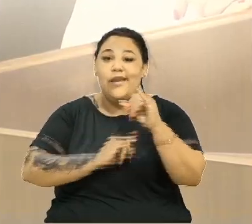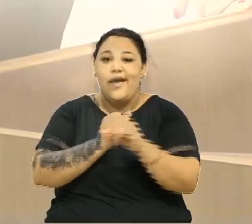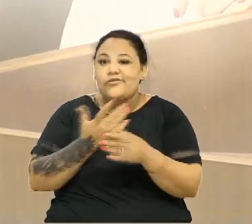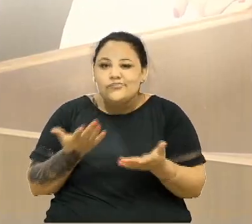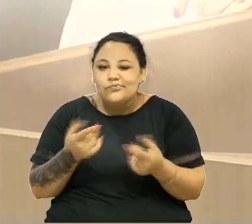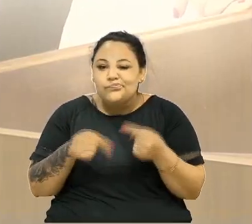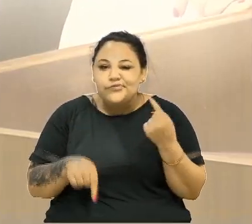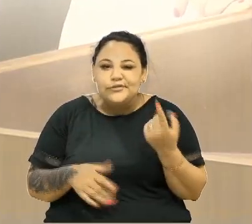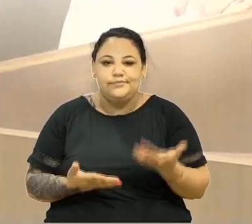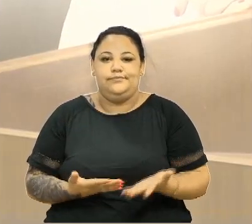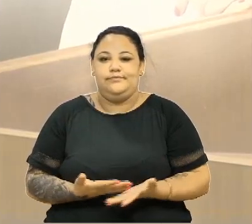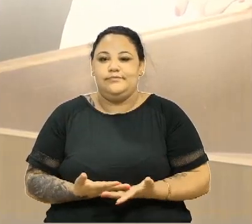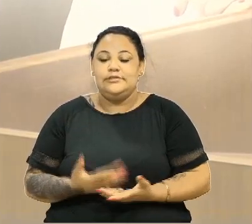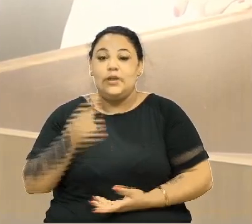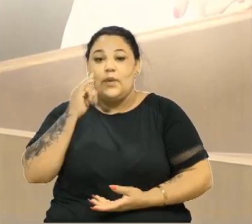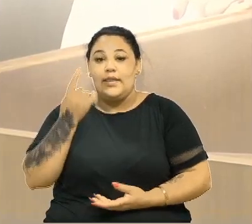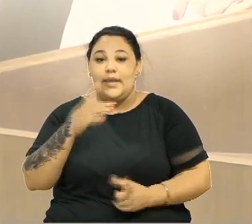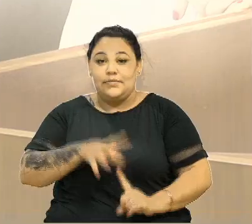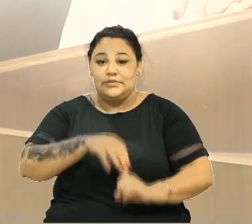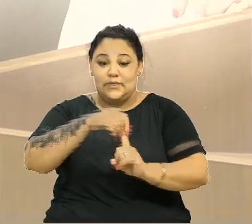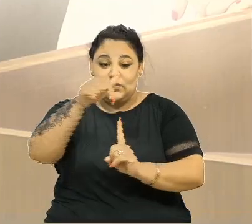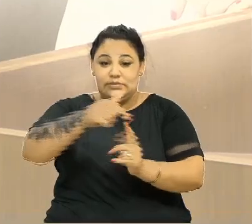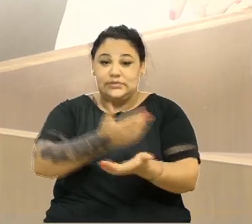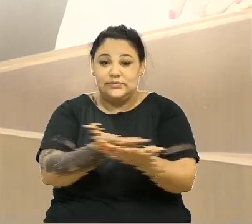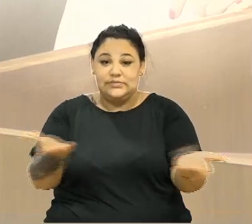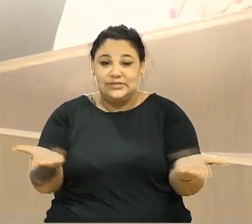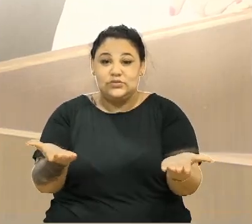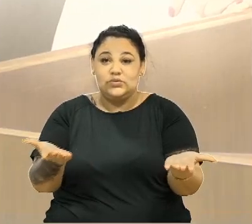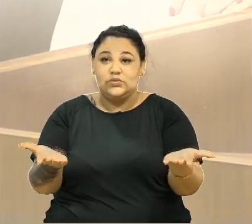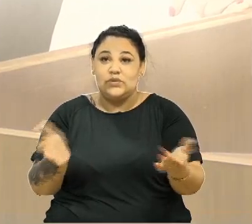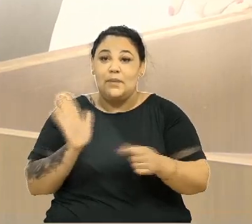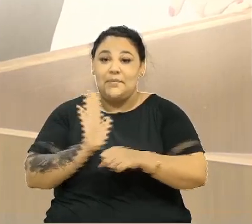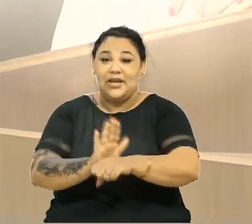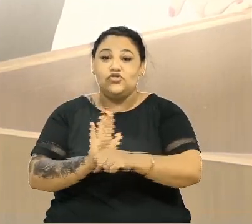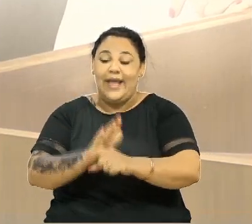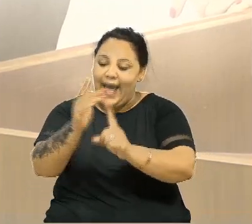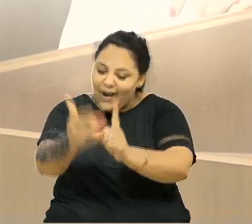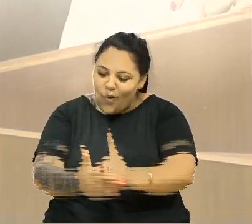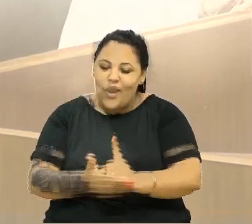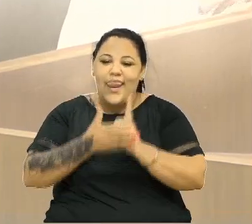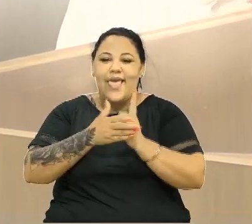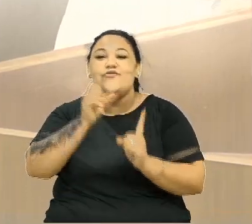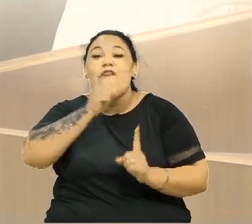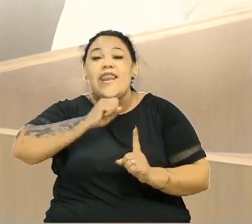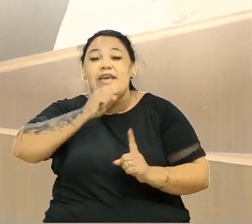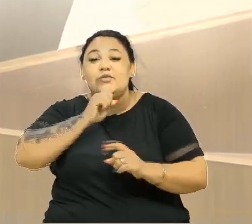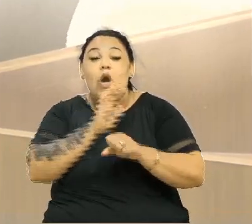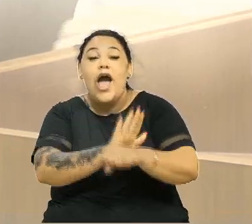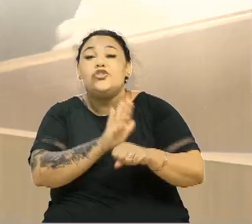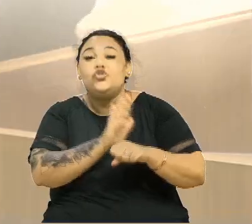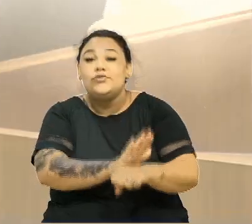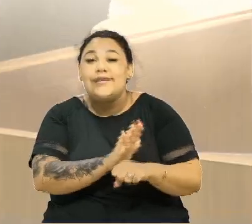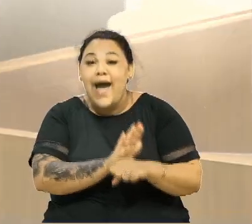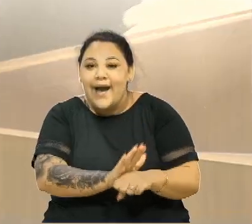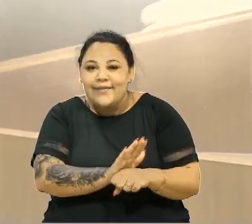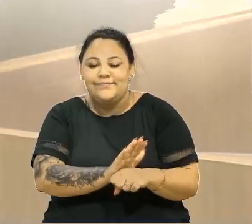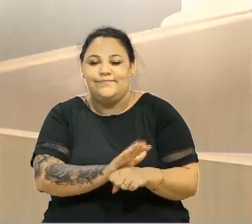Então, a ideia é que esse espaço esteja ali para acolher as pessoas idosas e poder encaminhar